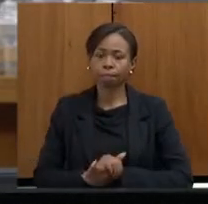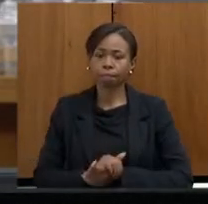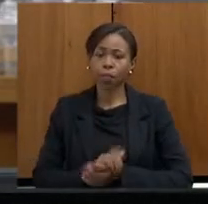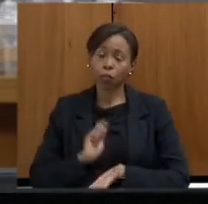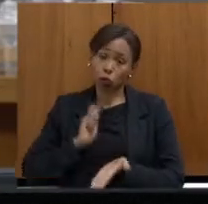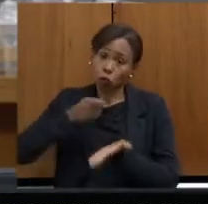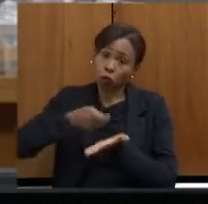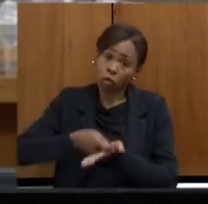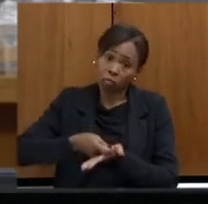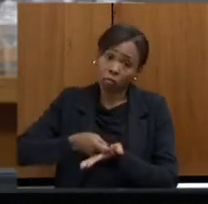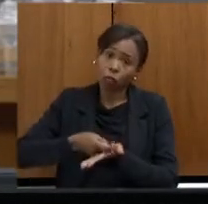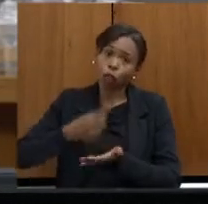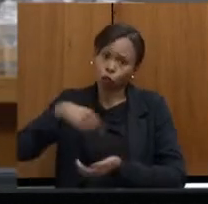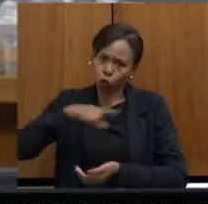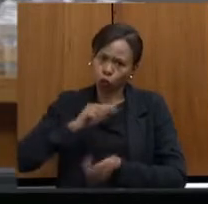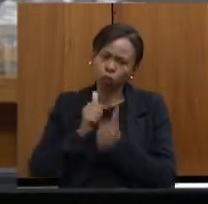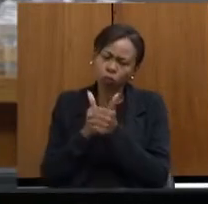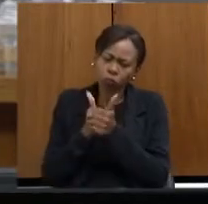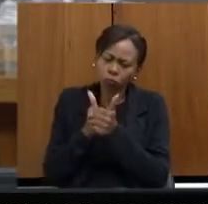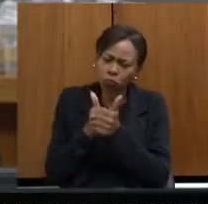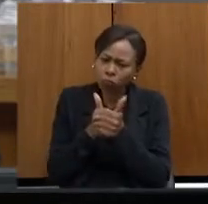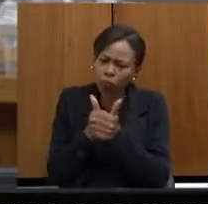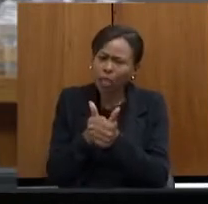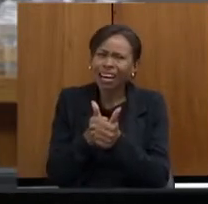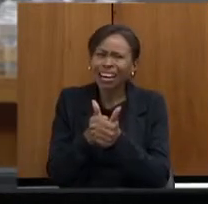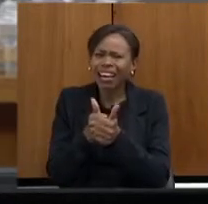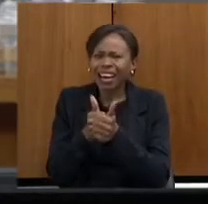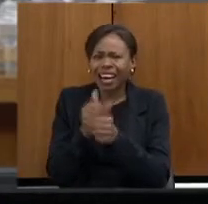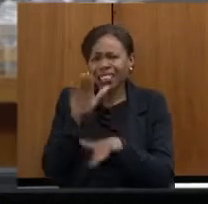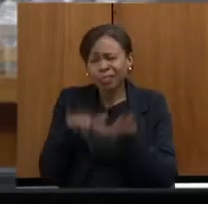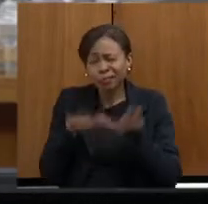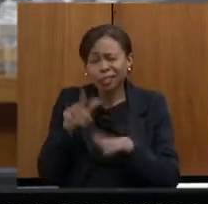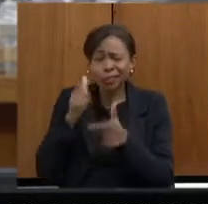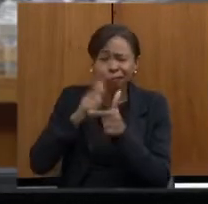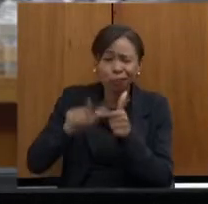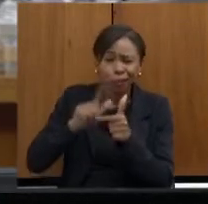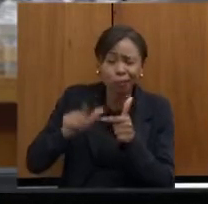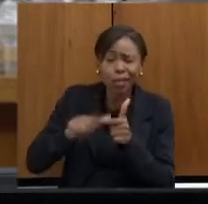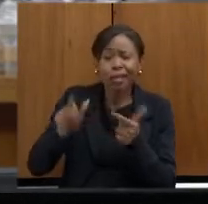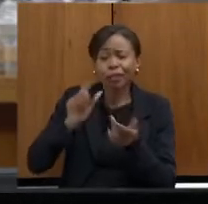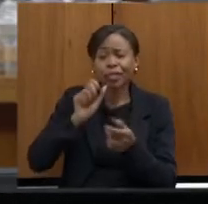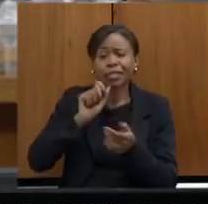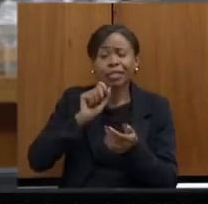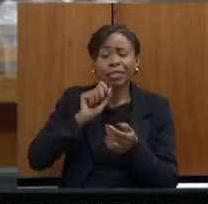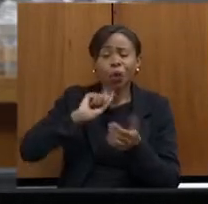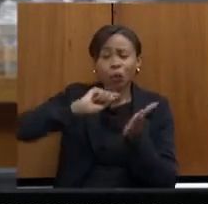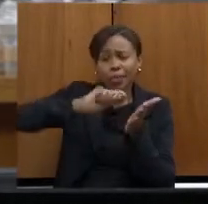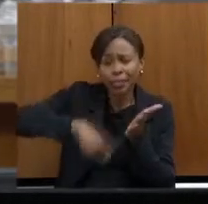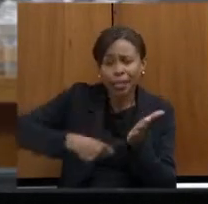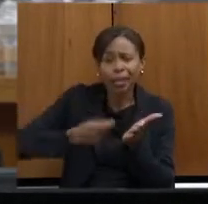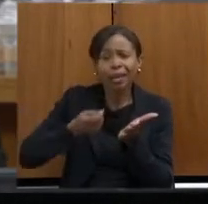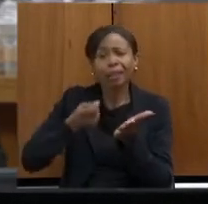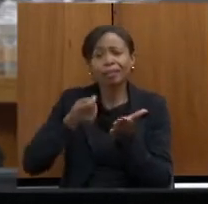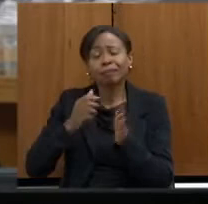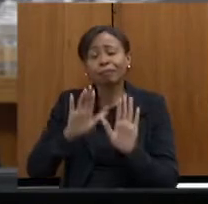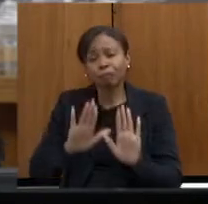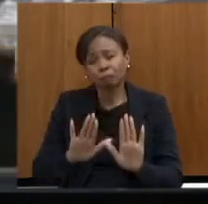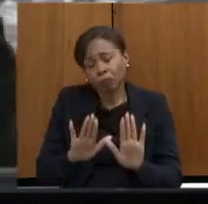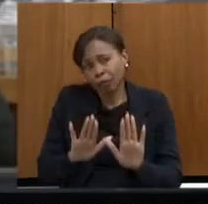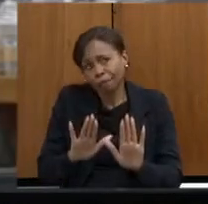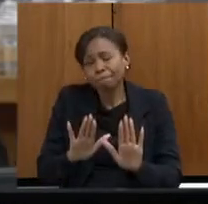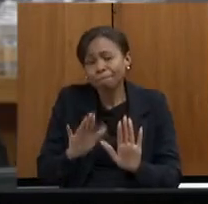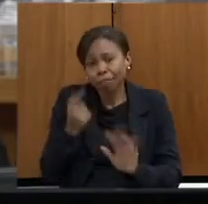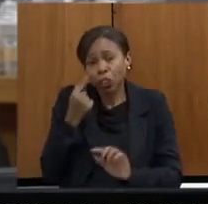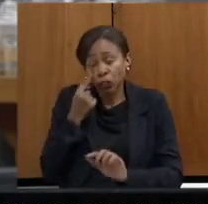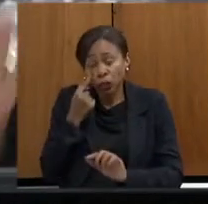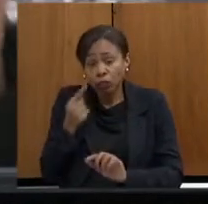é uma questão que a gente acompanha. Às vezes nós temos alguns problemas de execução, de contratação, mas é uma questão que a gente vem